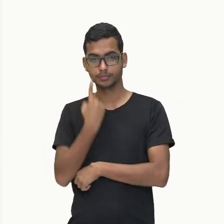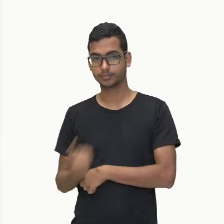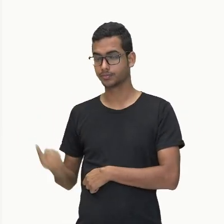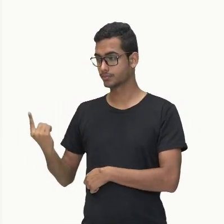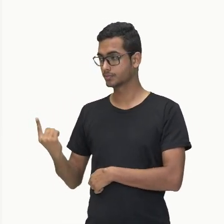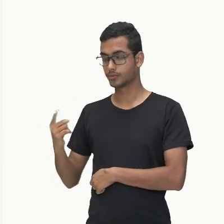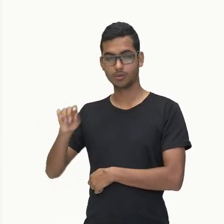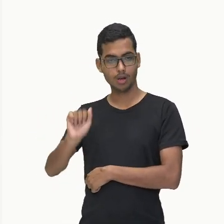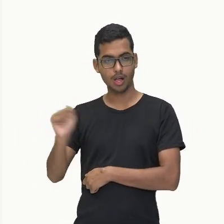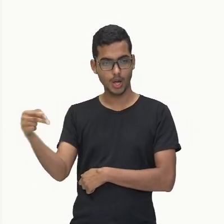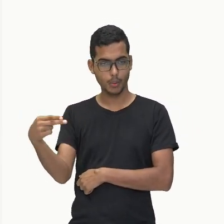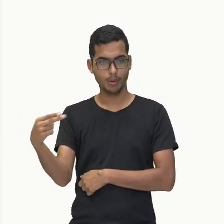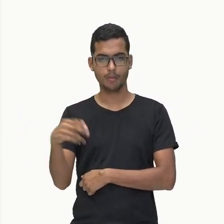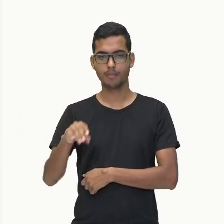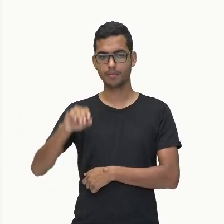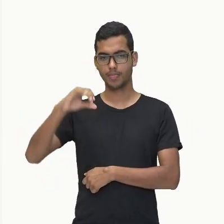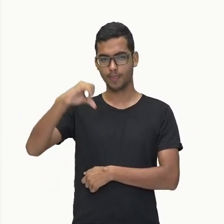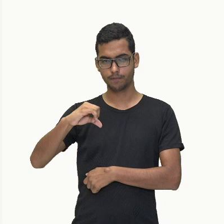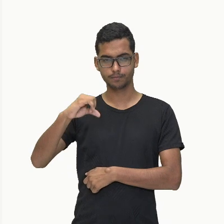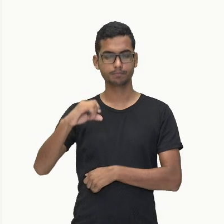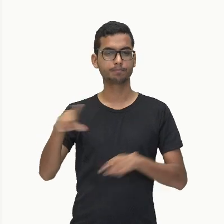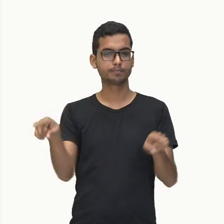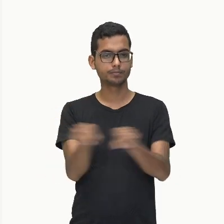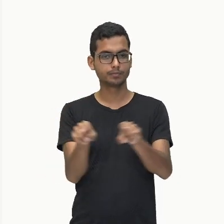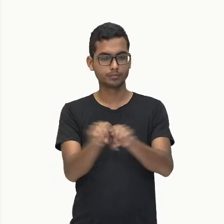9. Quem está